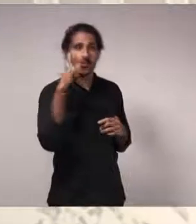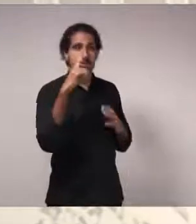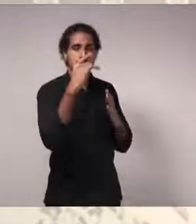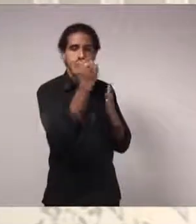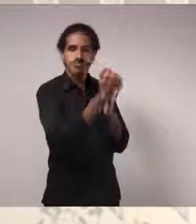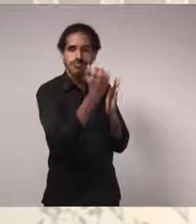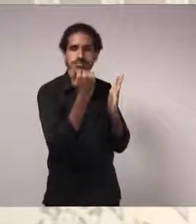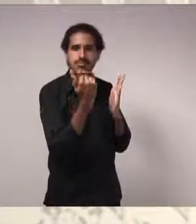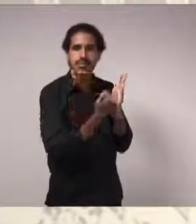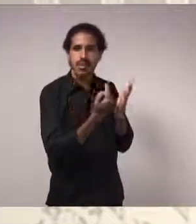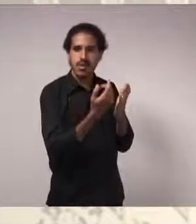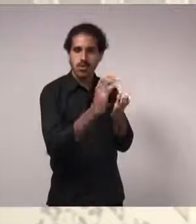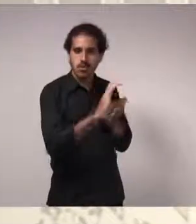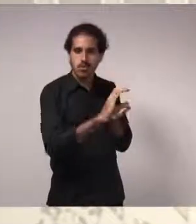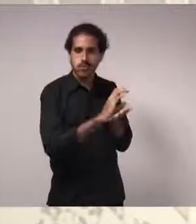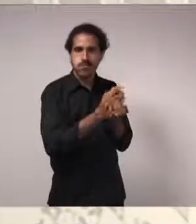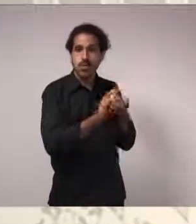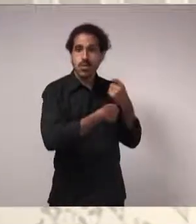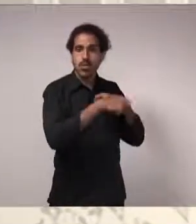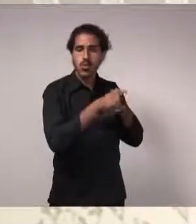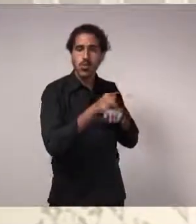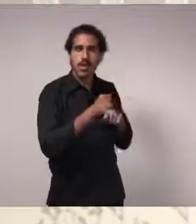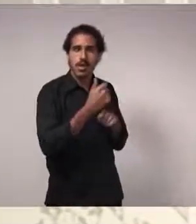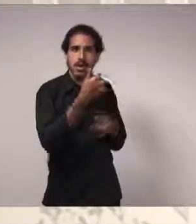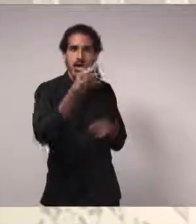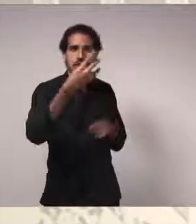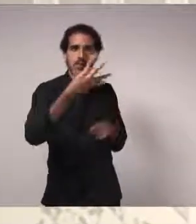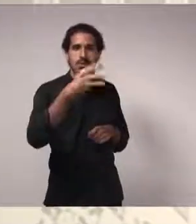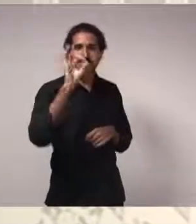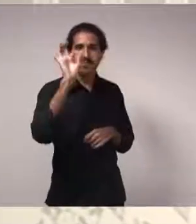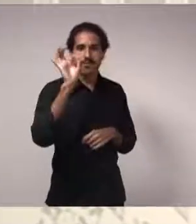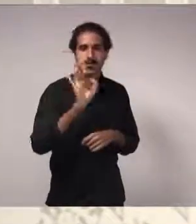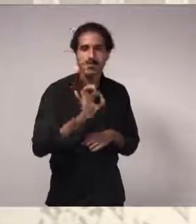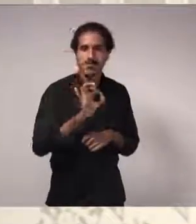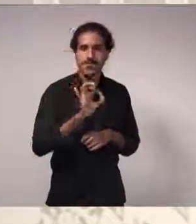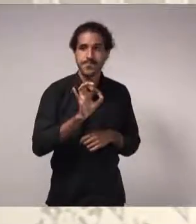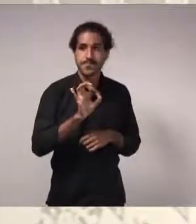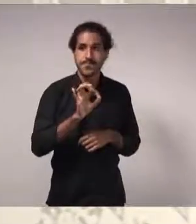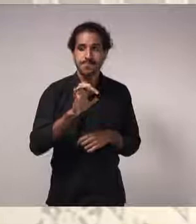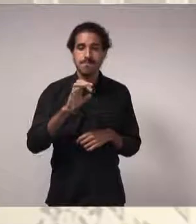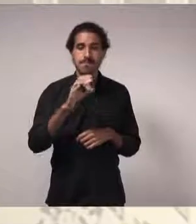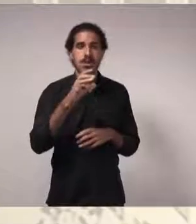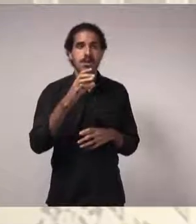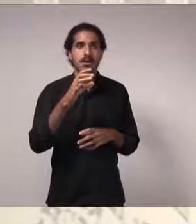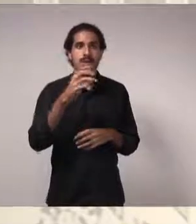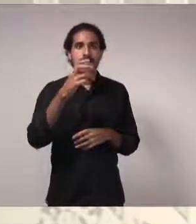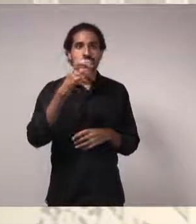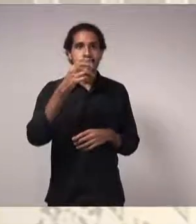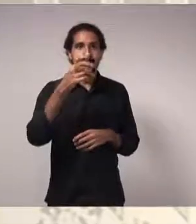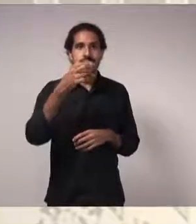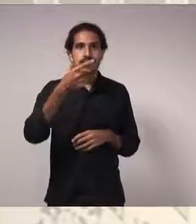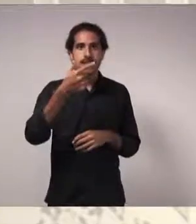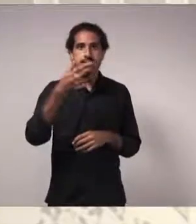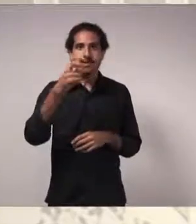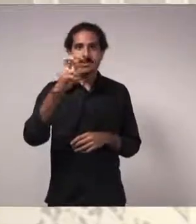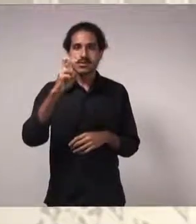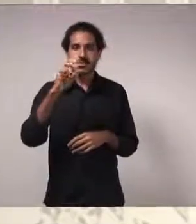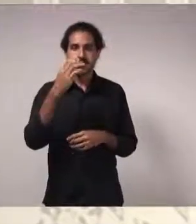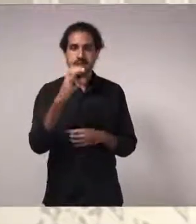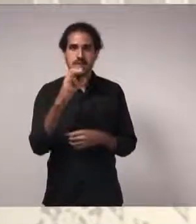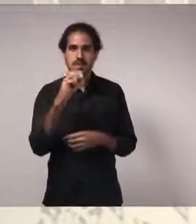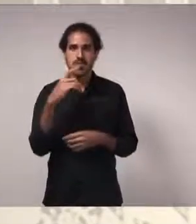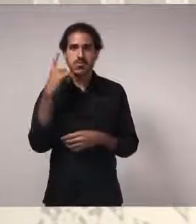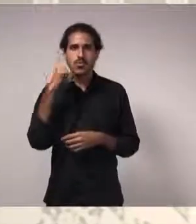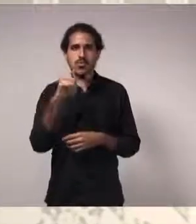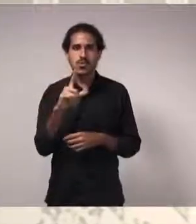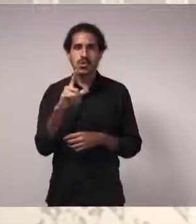em relação aos equipamentos antigos de 14%. Com essa tarifa média de 75 centavos, a gente tem uma economia de R$ 210